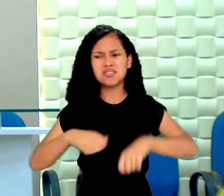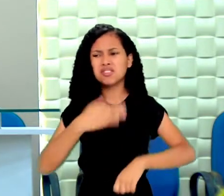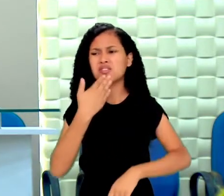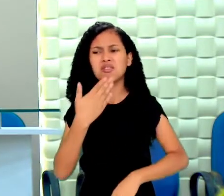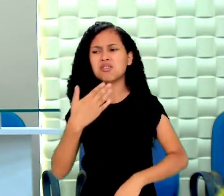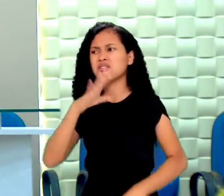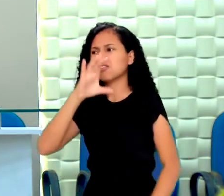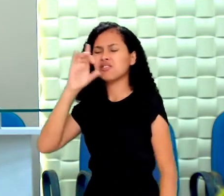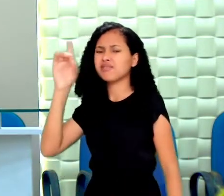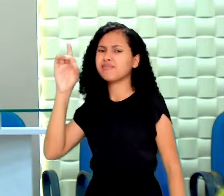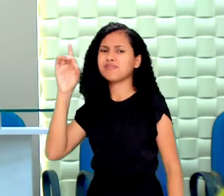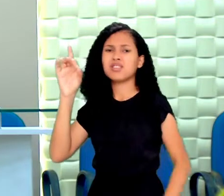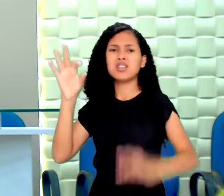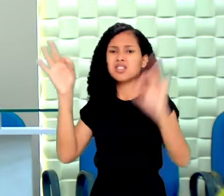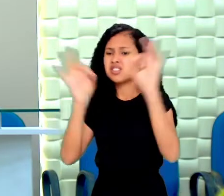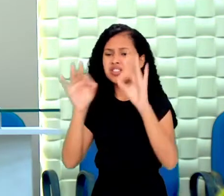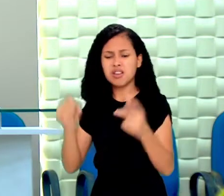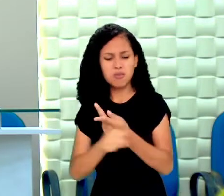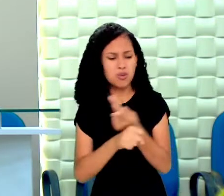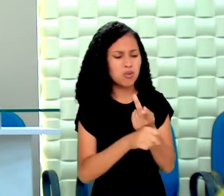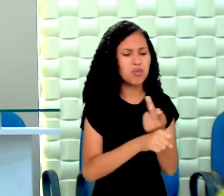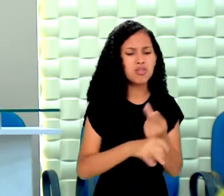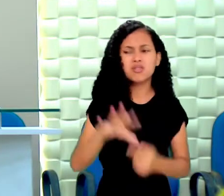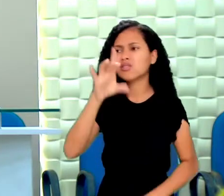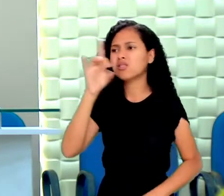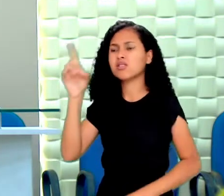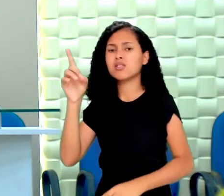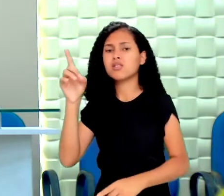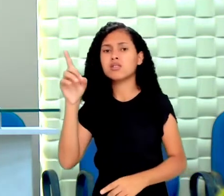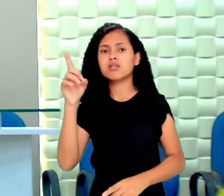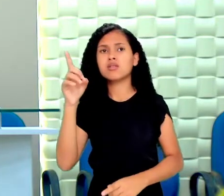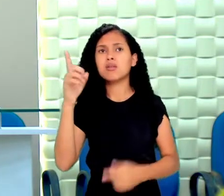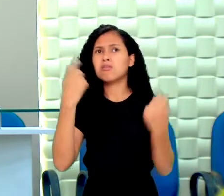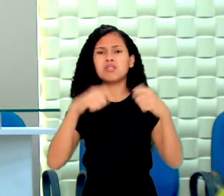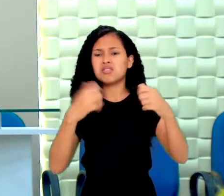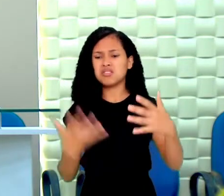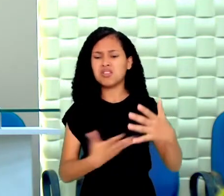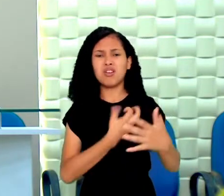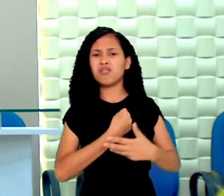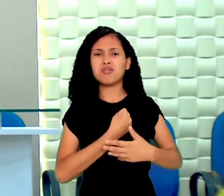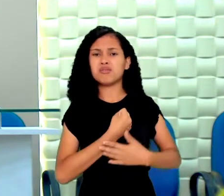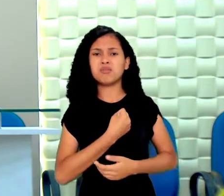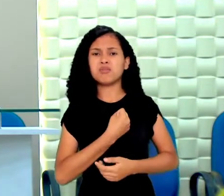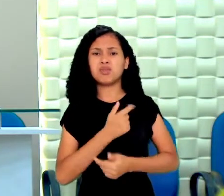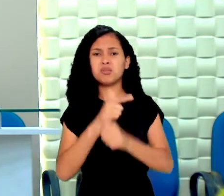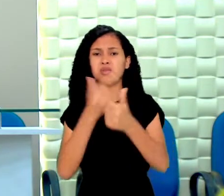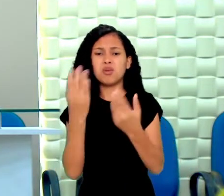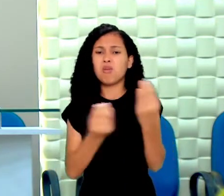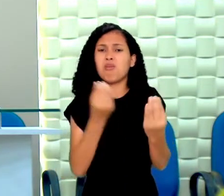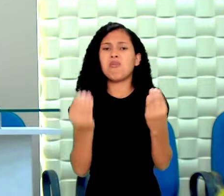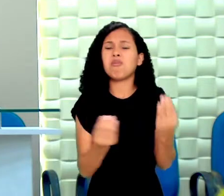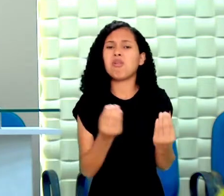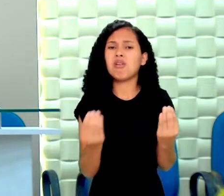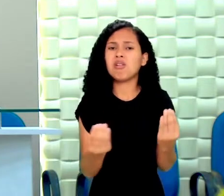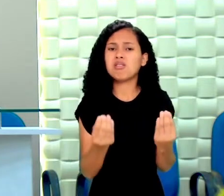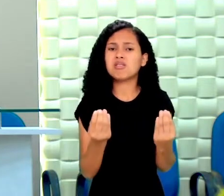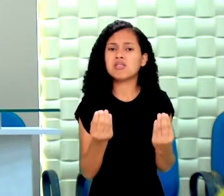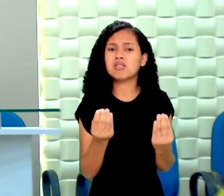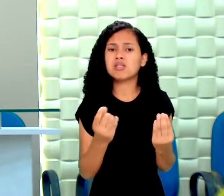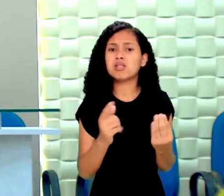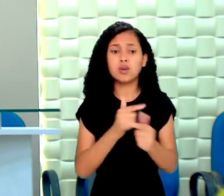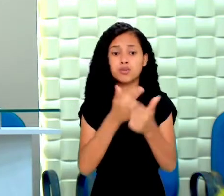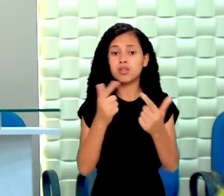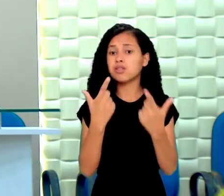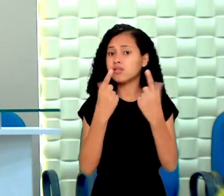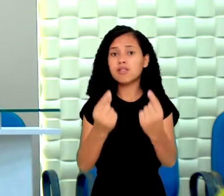não adiantaria ninguém buscar a Deus, não haveria salvação, não haveria jeito, não haveria escape para o